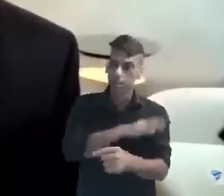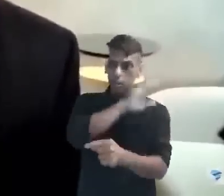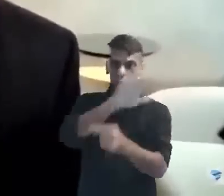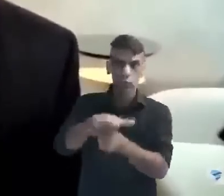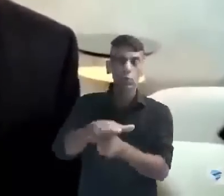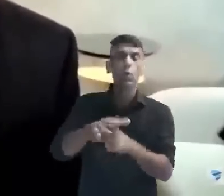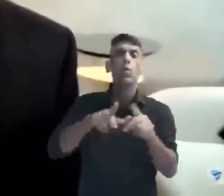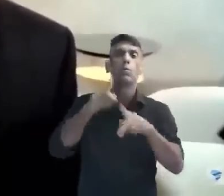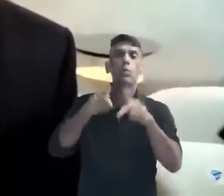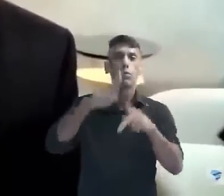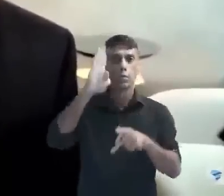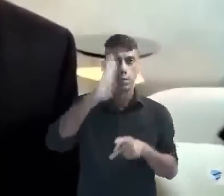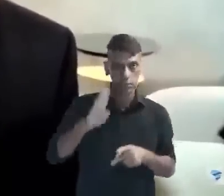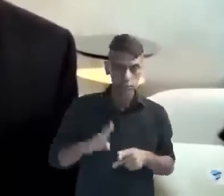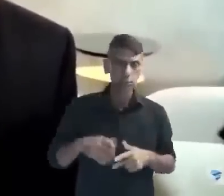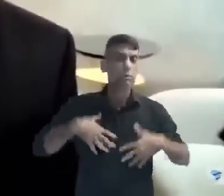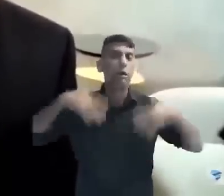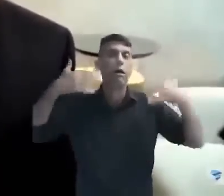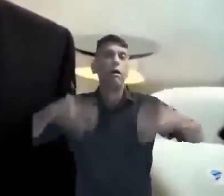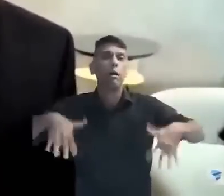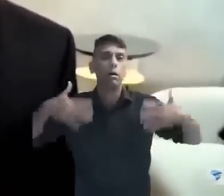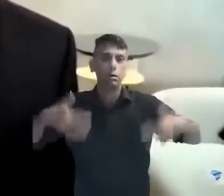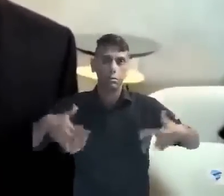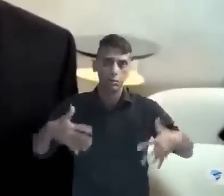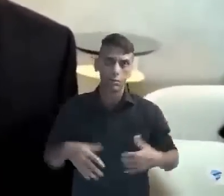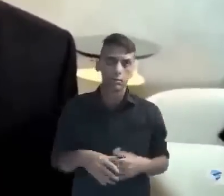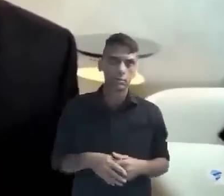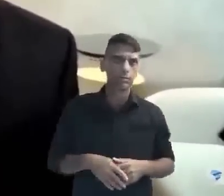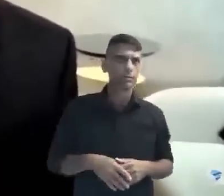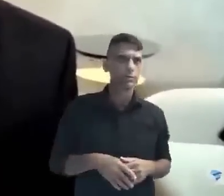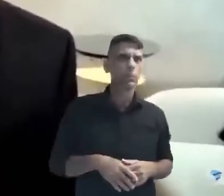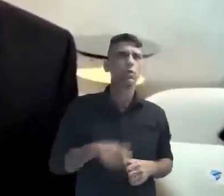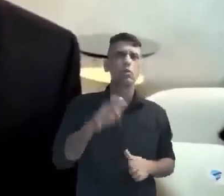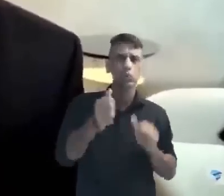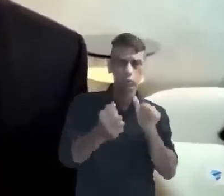do povo brasileiro que está desesperado e passando fome. É aqui que eu estou, junto com o povo brasileiro.